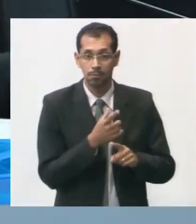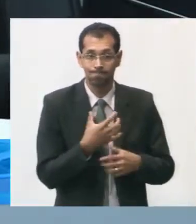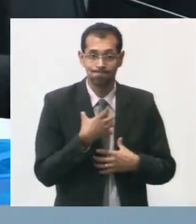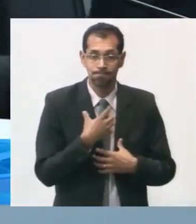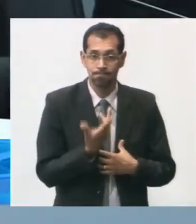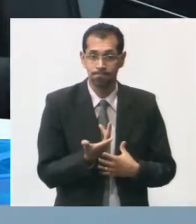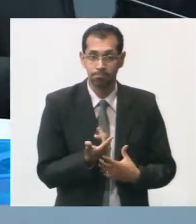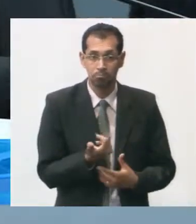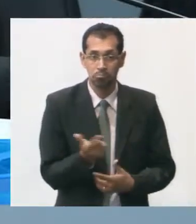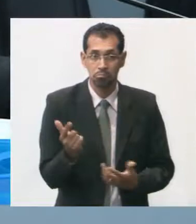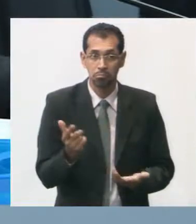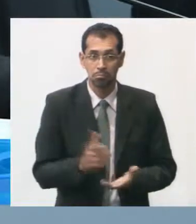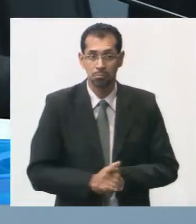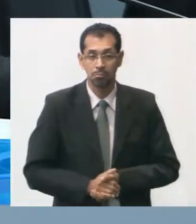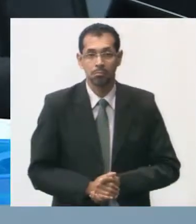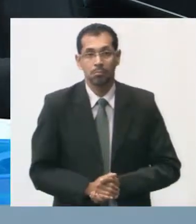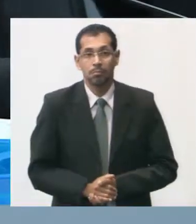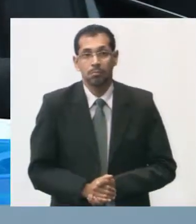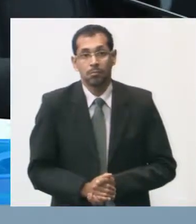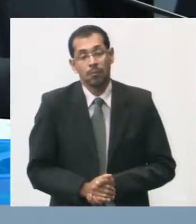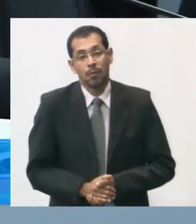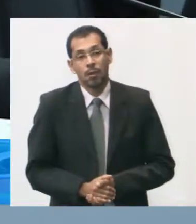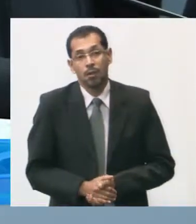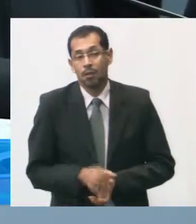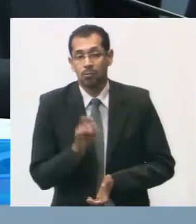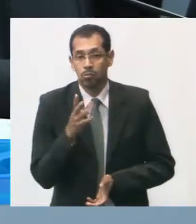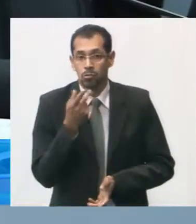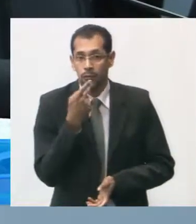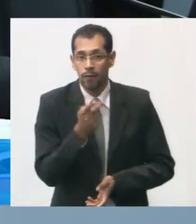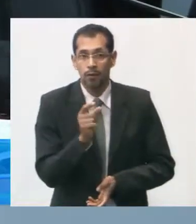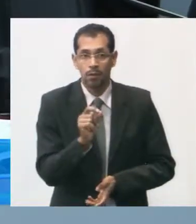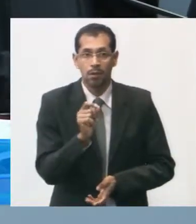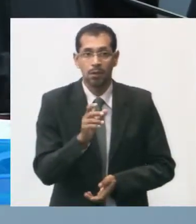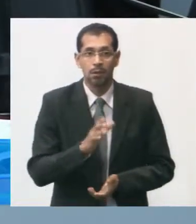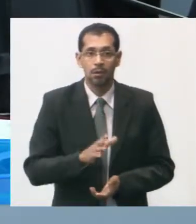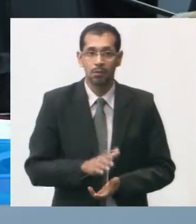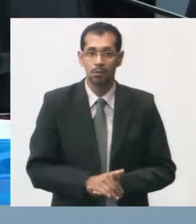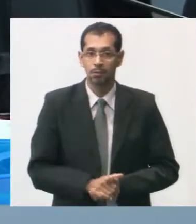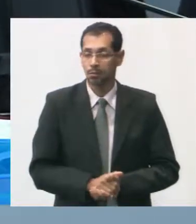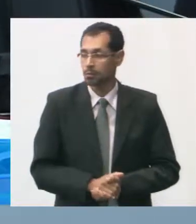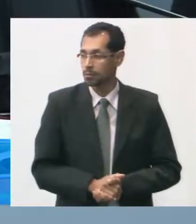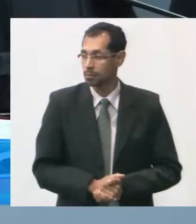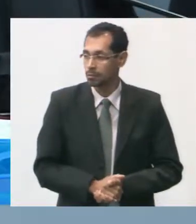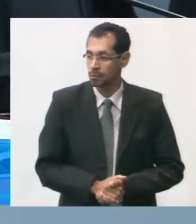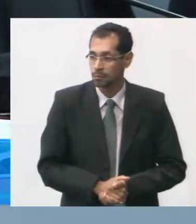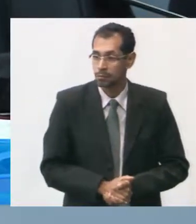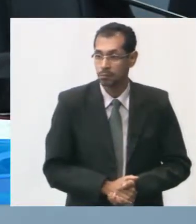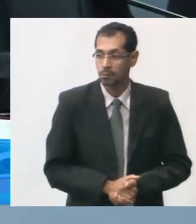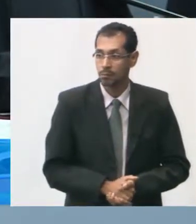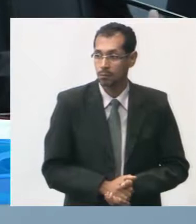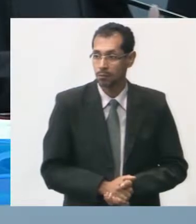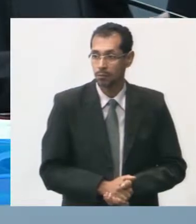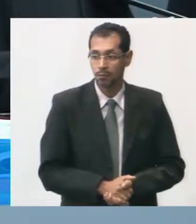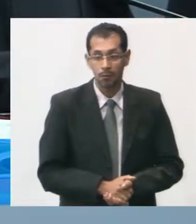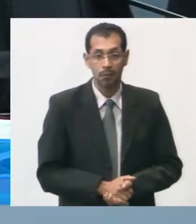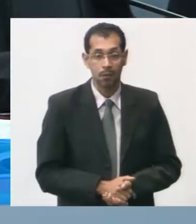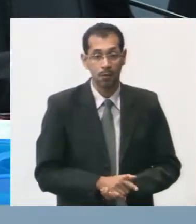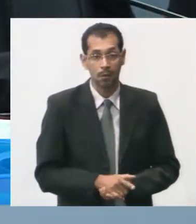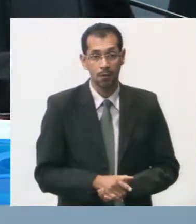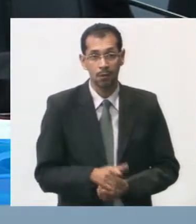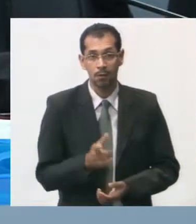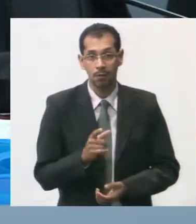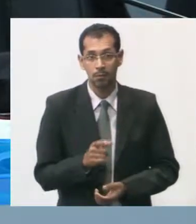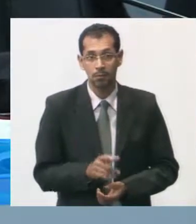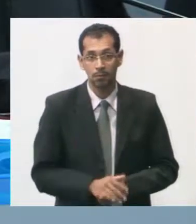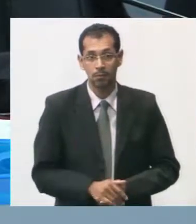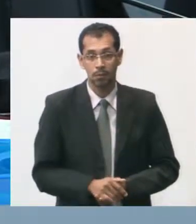só de mencionar o trabalho, como vinha fazendo, de um colega de trabalho, do professor Roberto Martins, o professor João Duarte,